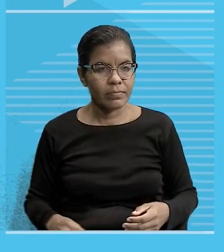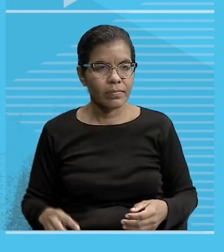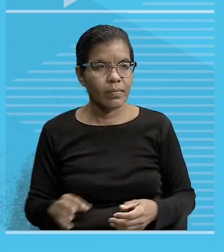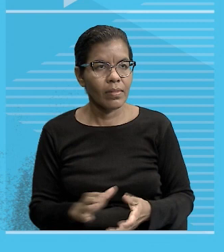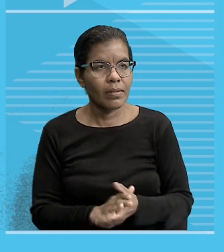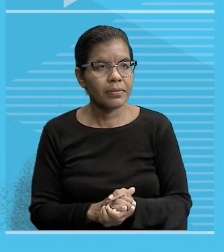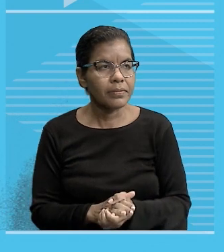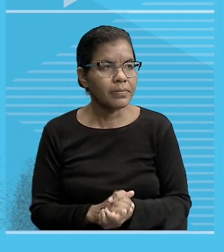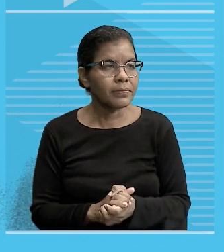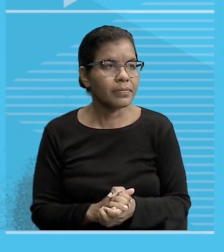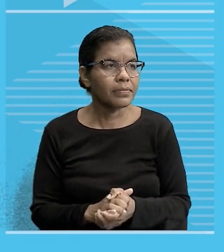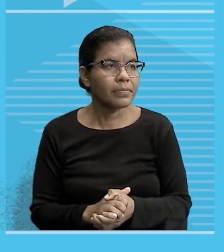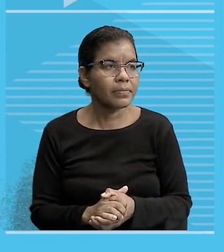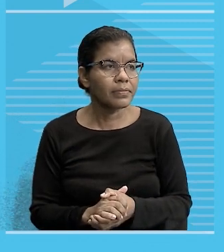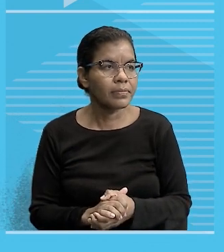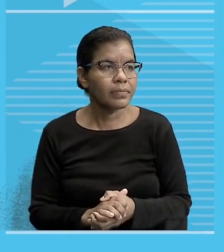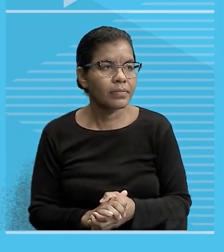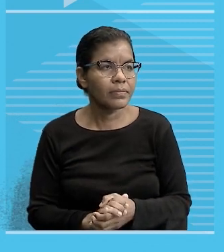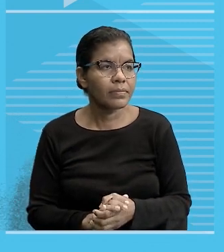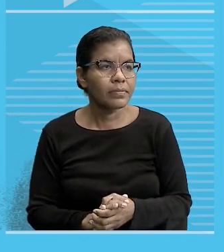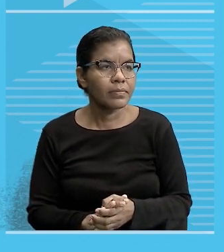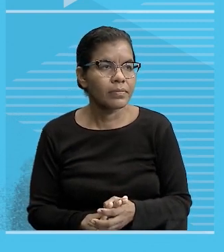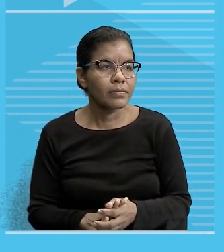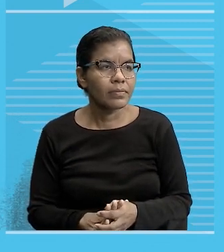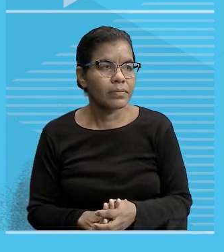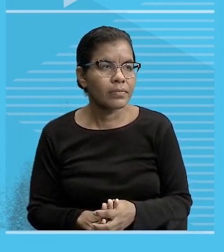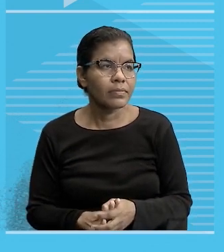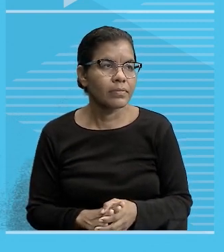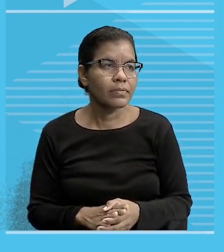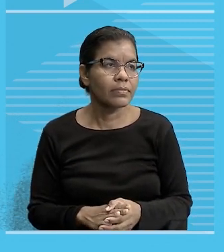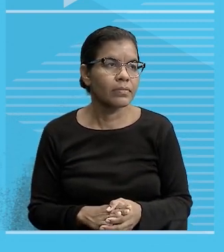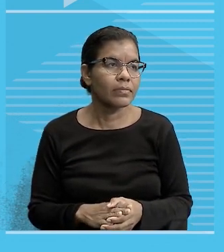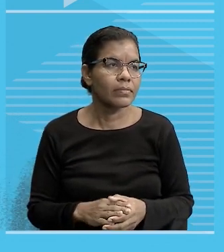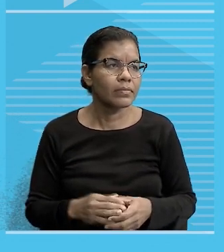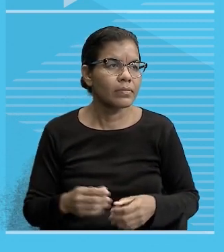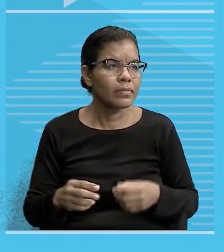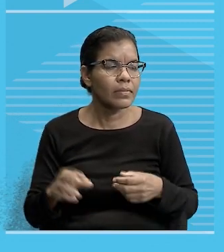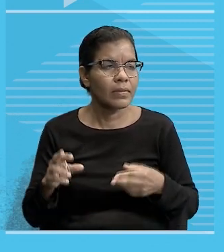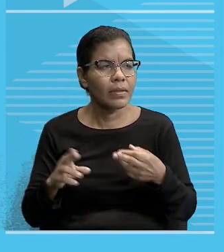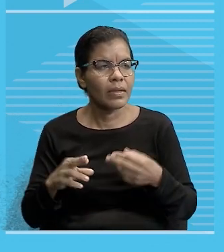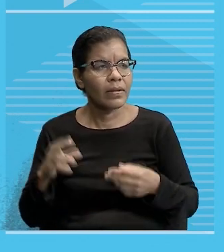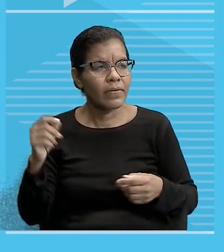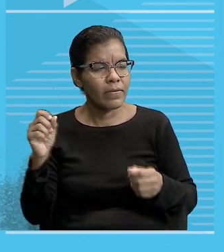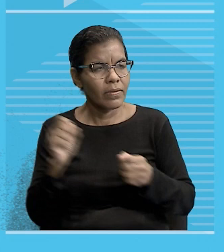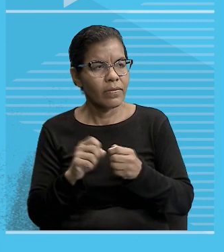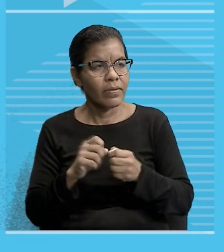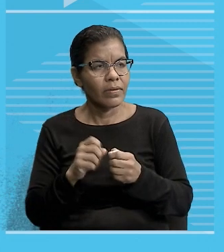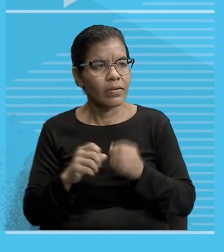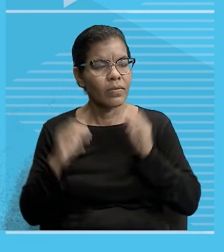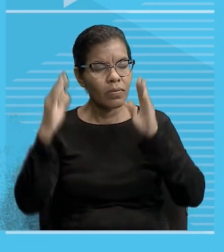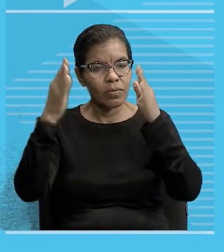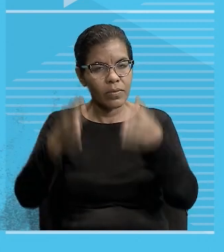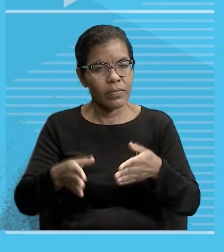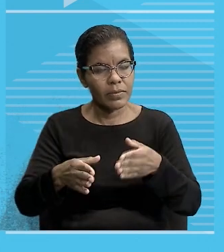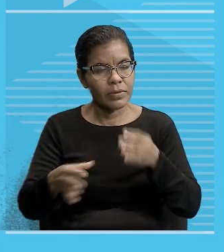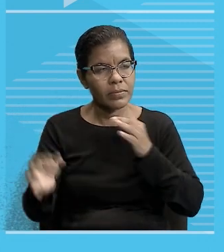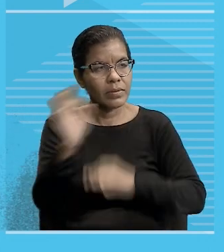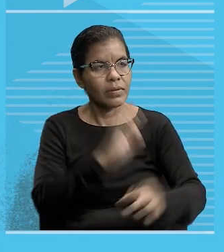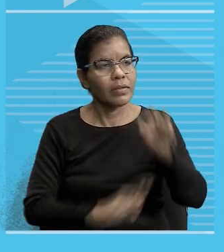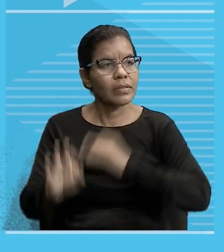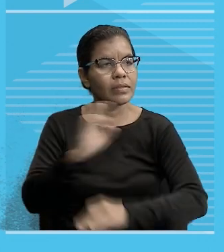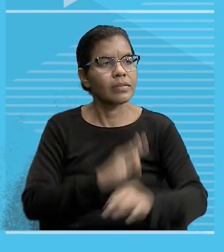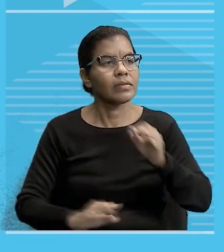objetivos da organização consequência da satisfação dos clientes O que quer dizer com isso todos são